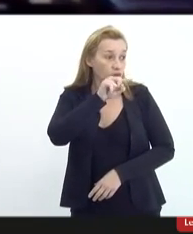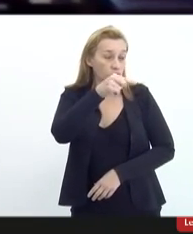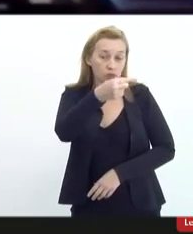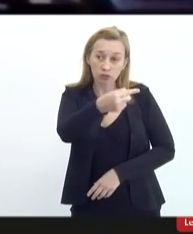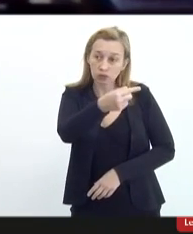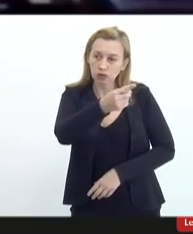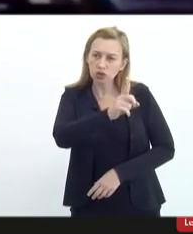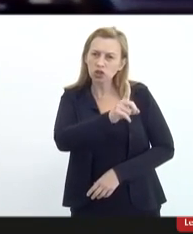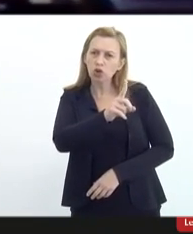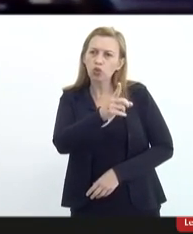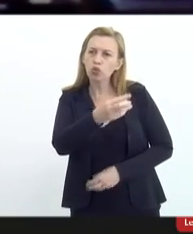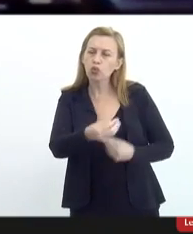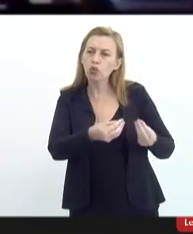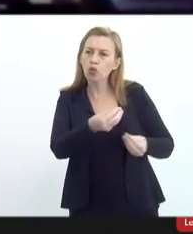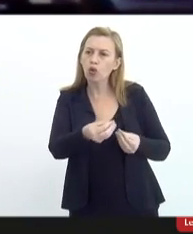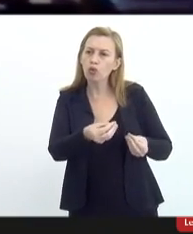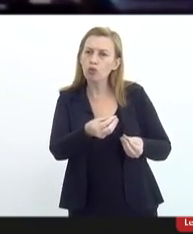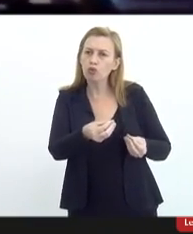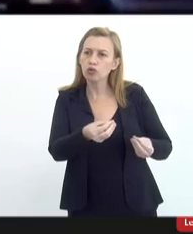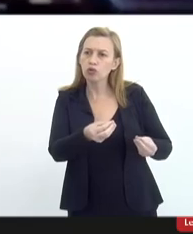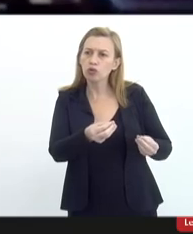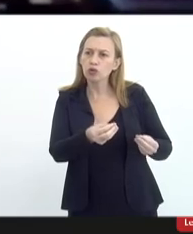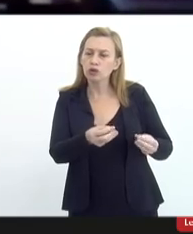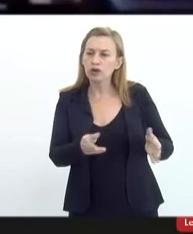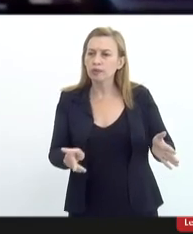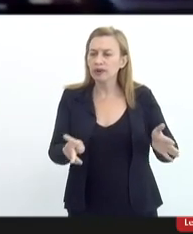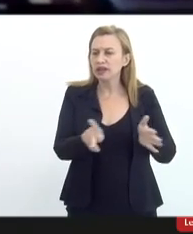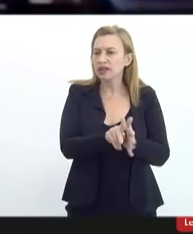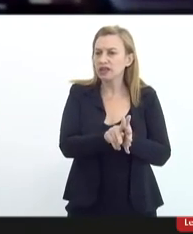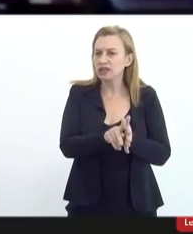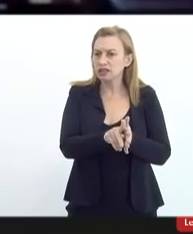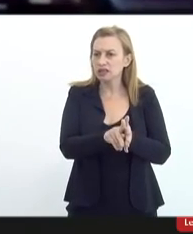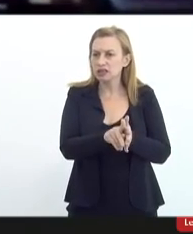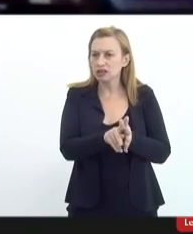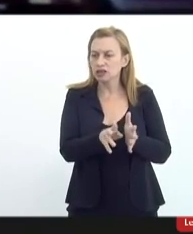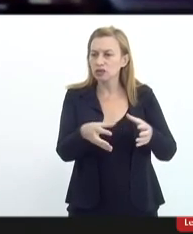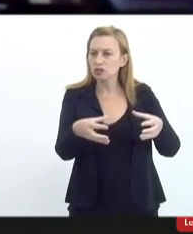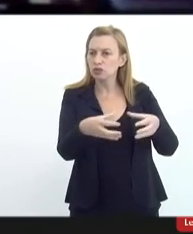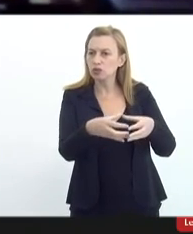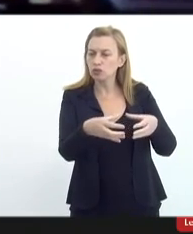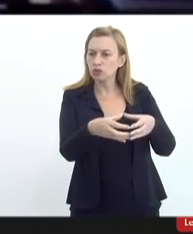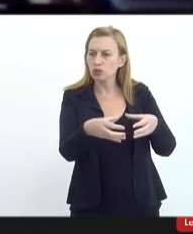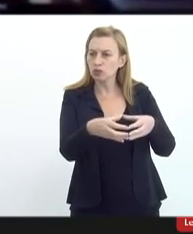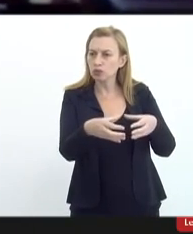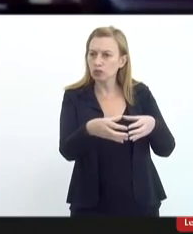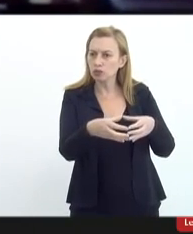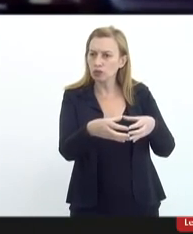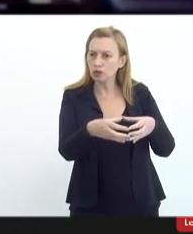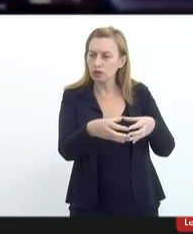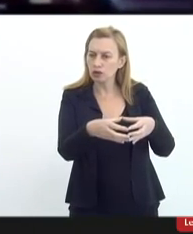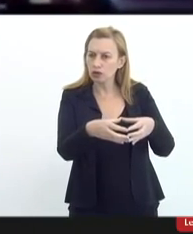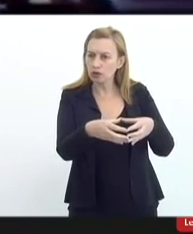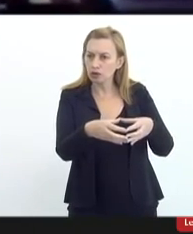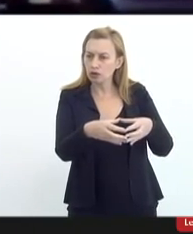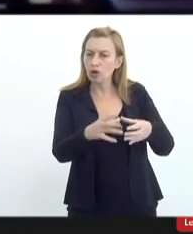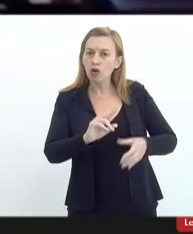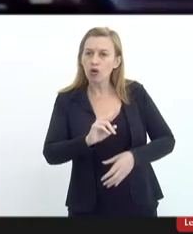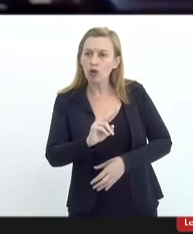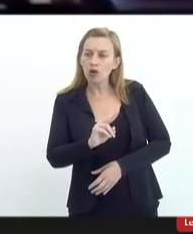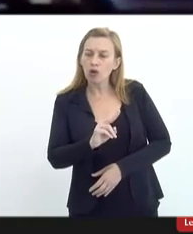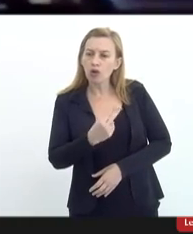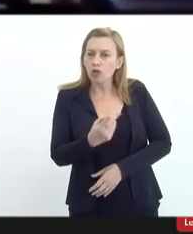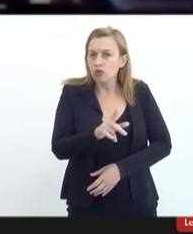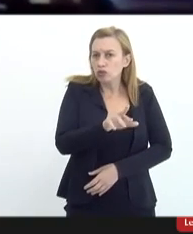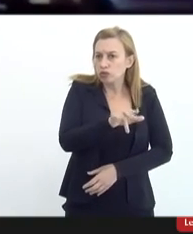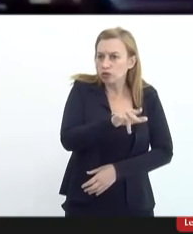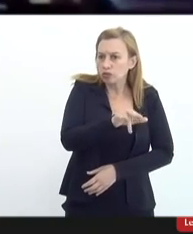não como um membro da sua comunidade e como um irmão, mas